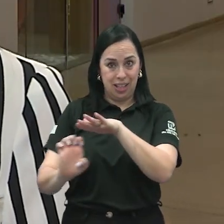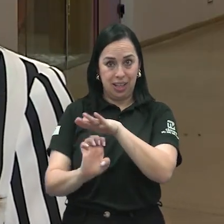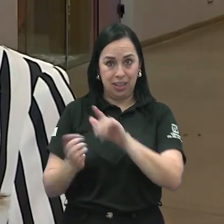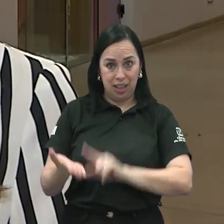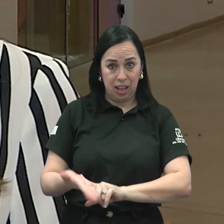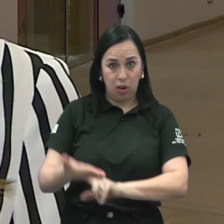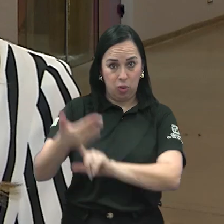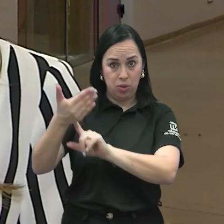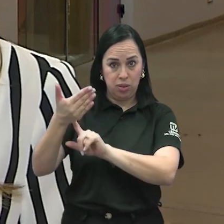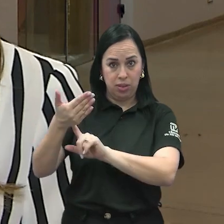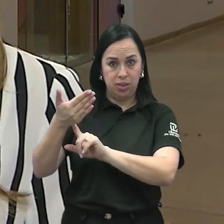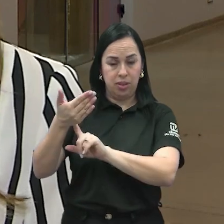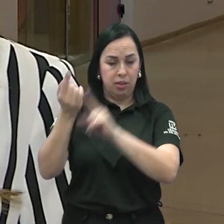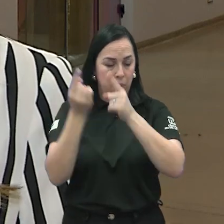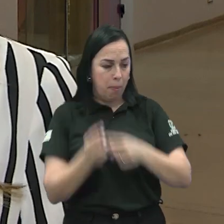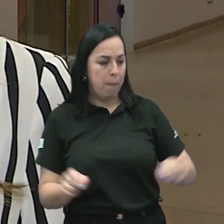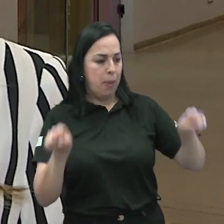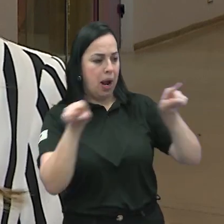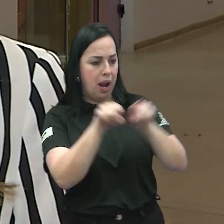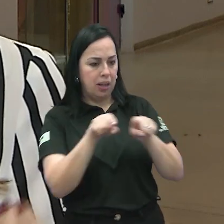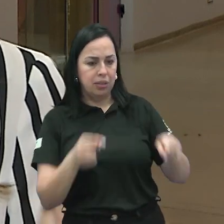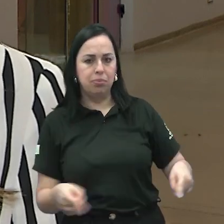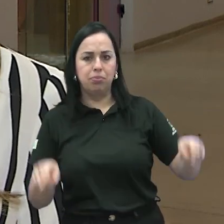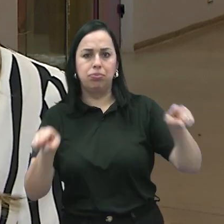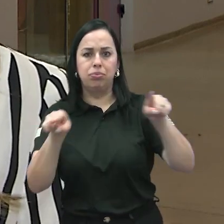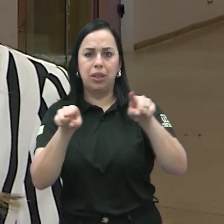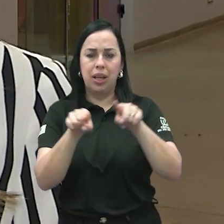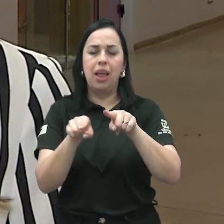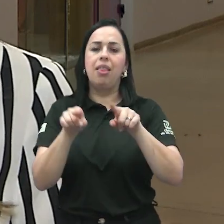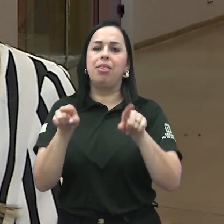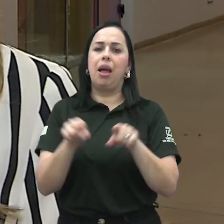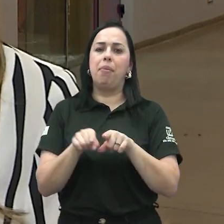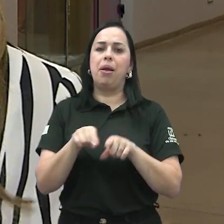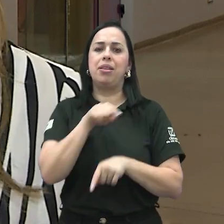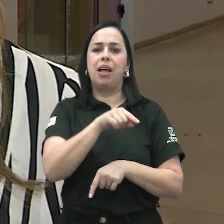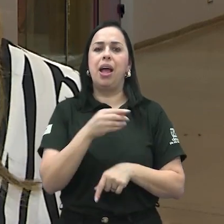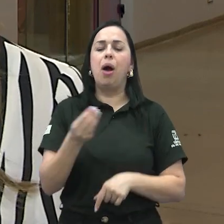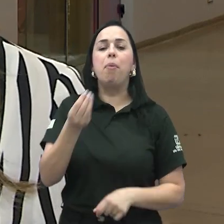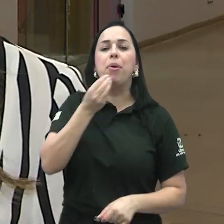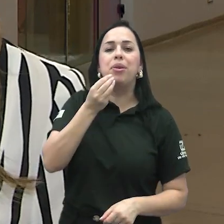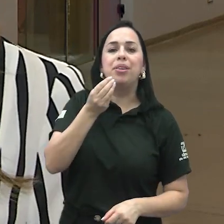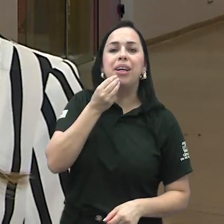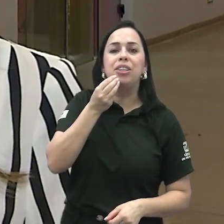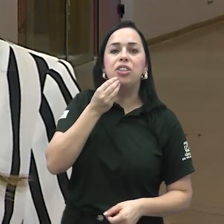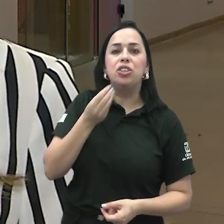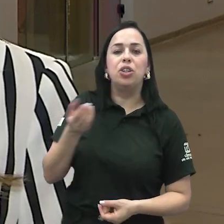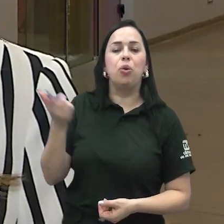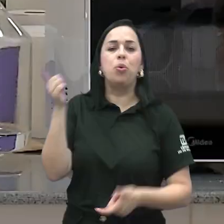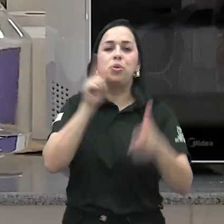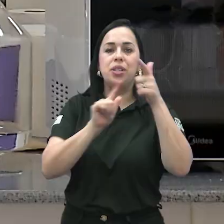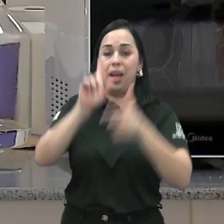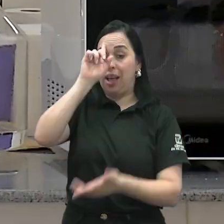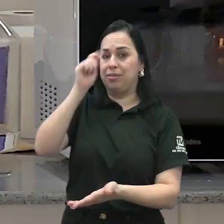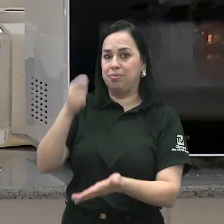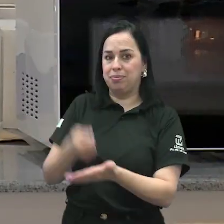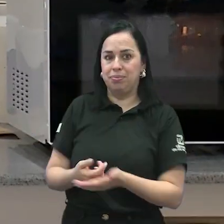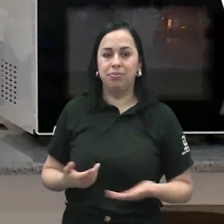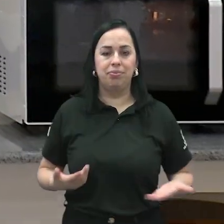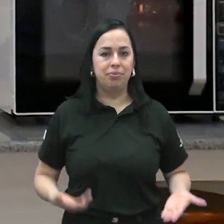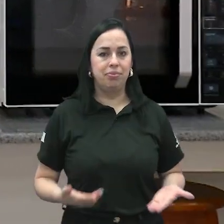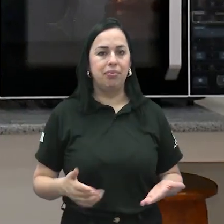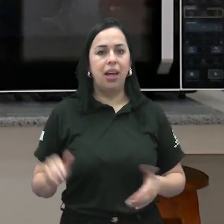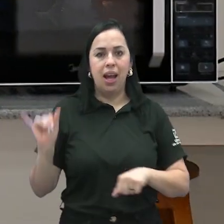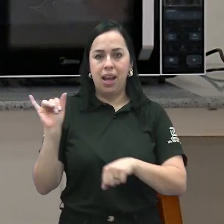tecnologia, fomenta parcerias e para o mercado amplia a oferta de soluções inovadoras. E o caminho